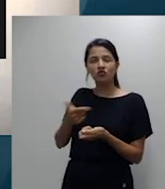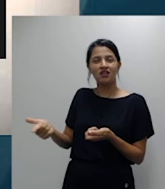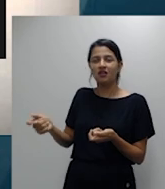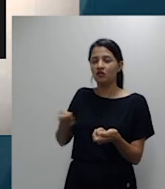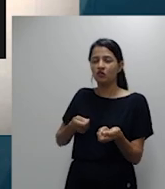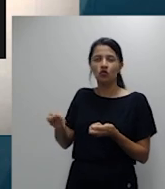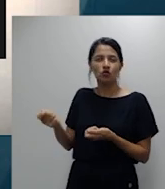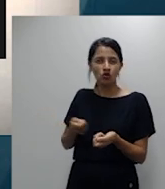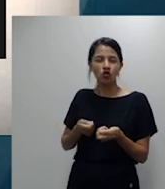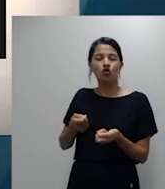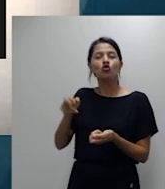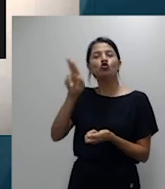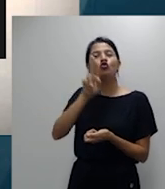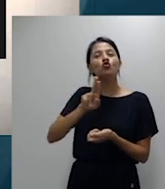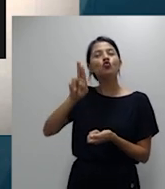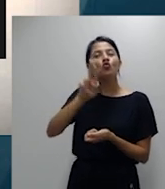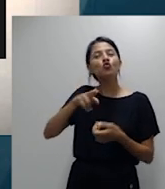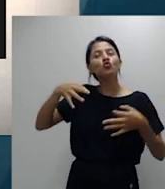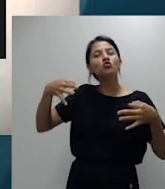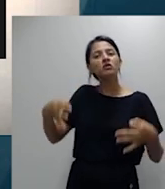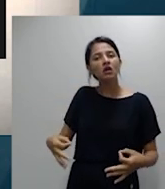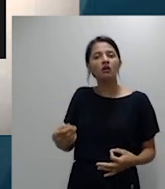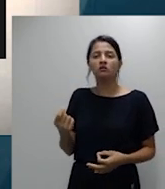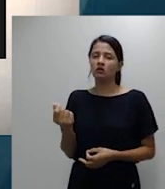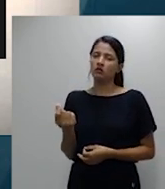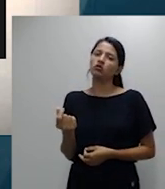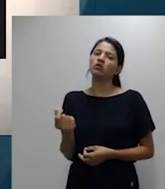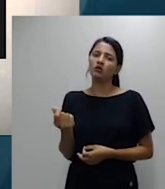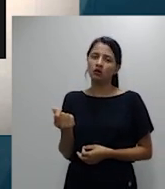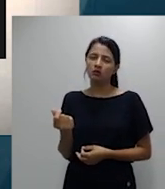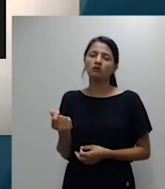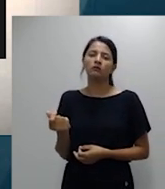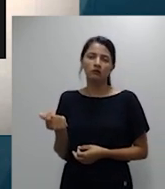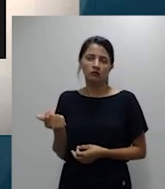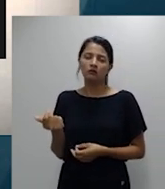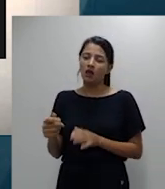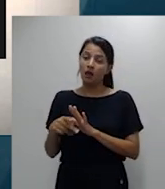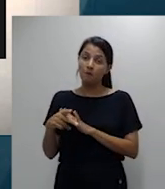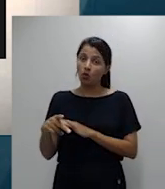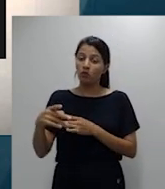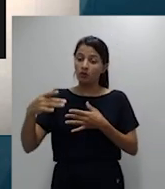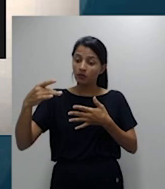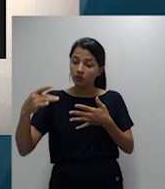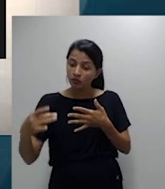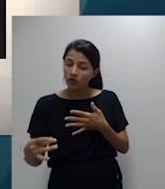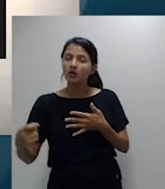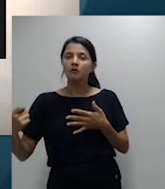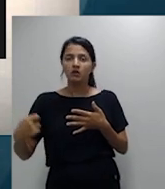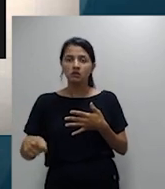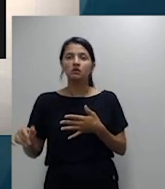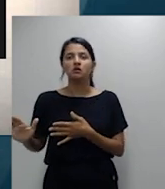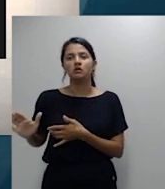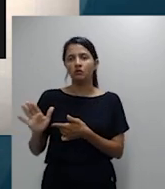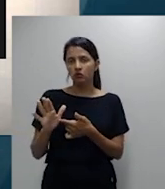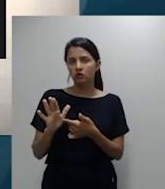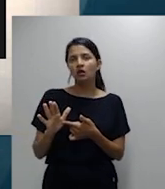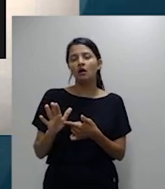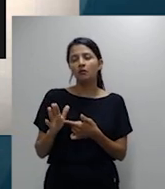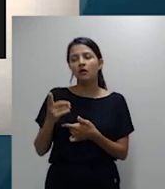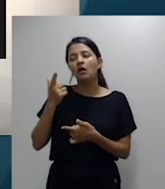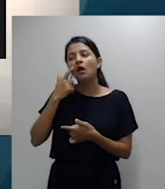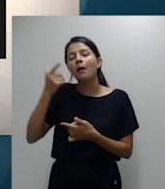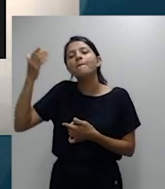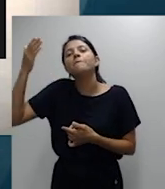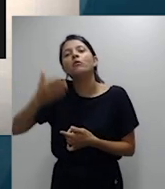Dada aplicação adequada de valores valores especificados no âmbito da tomada de contas